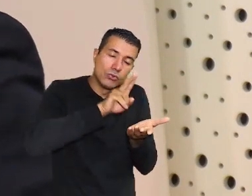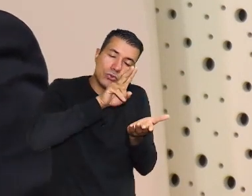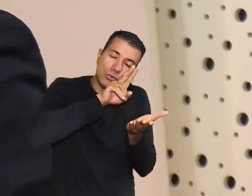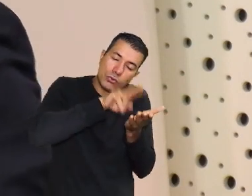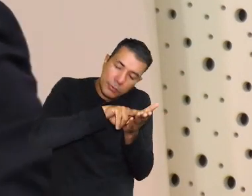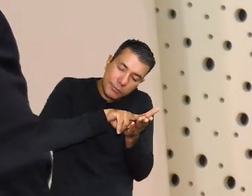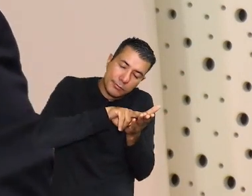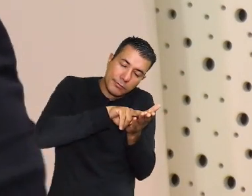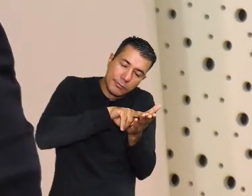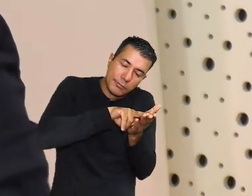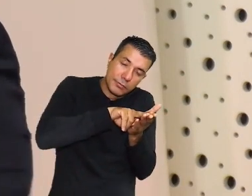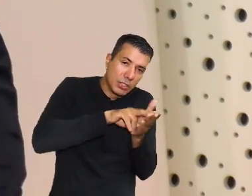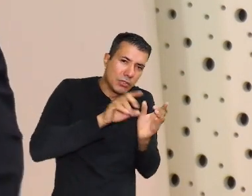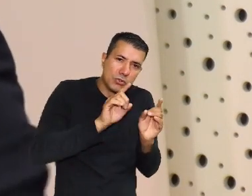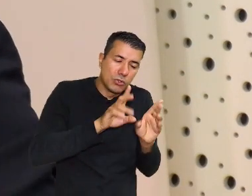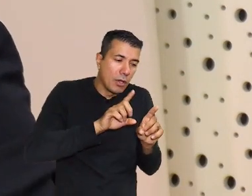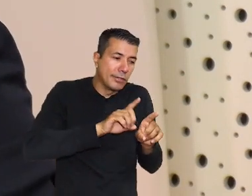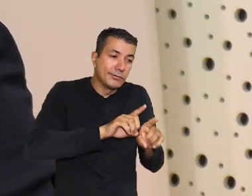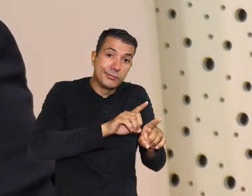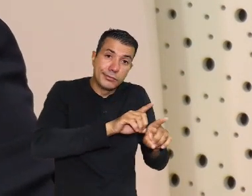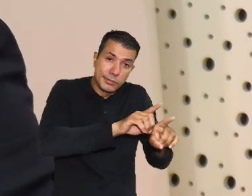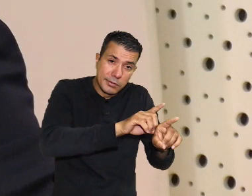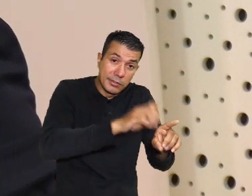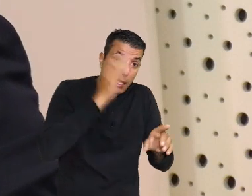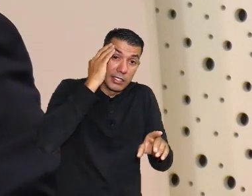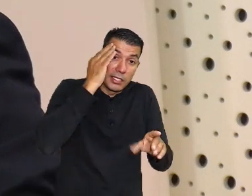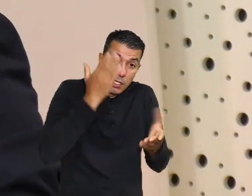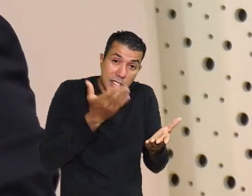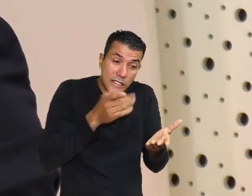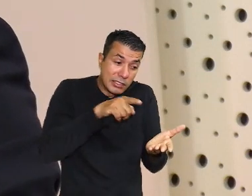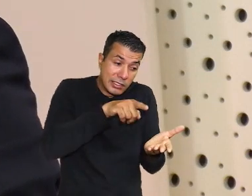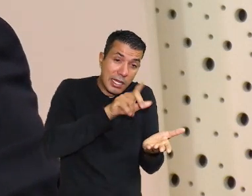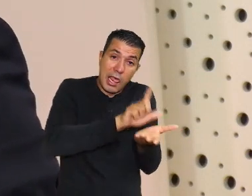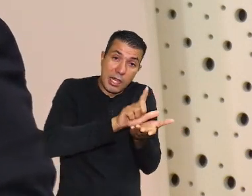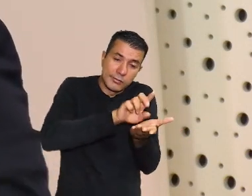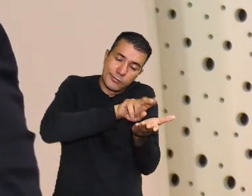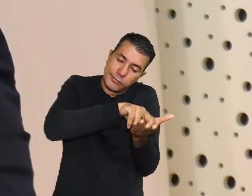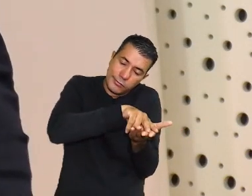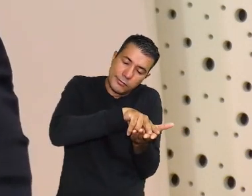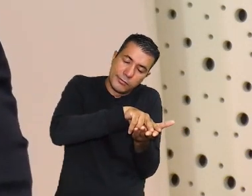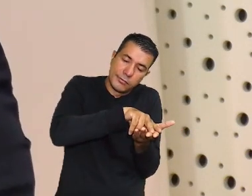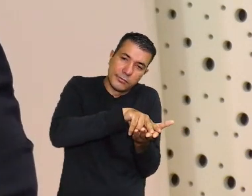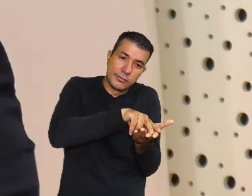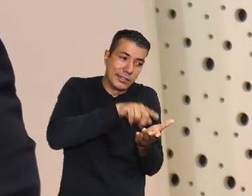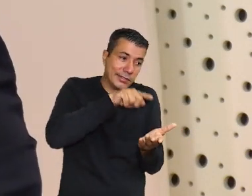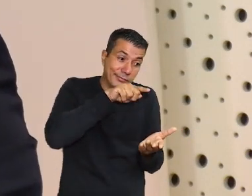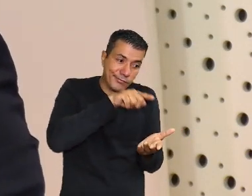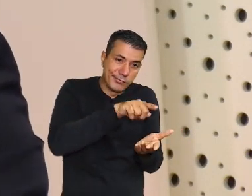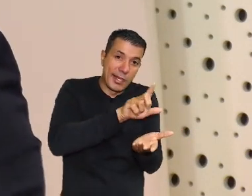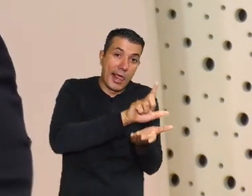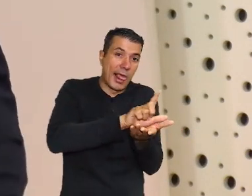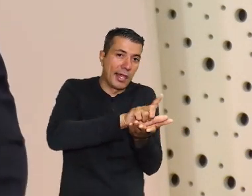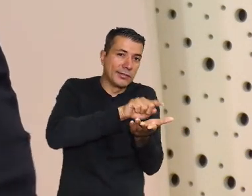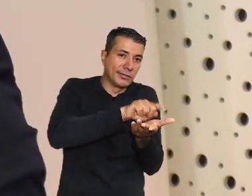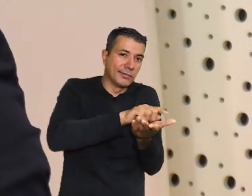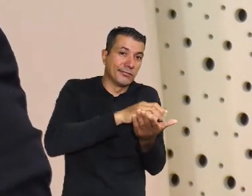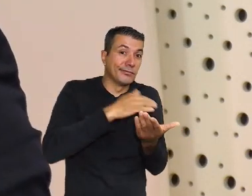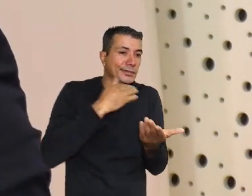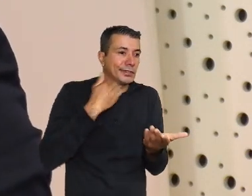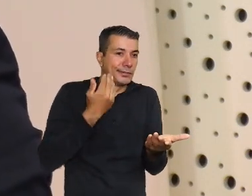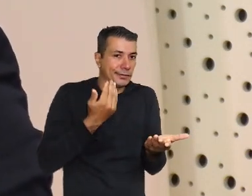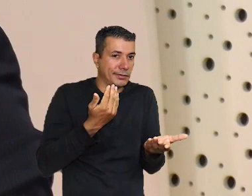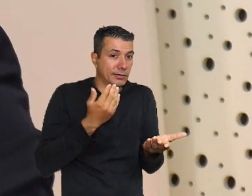discípulos entenderam que tinha dormido, sabe, sono mesmo. E Jesus disse claramente, ele morreu. Quando Jesus chega